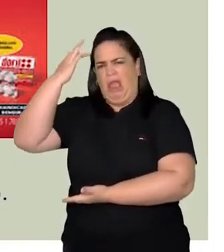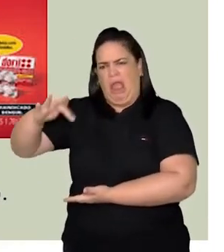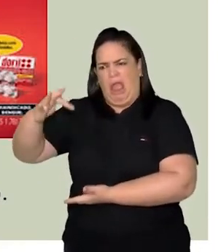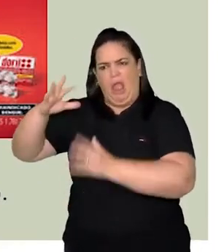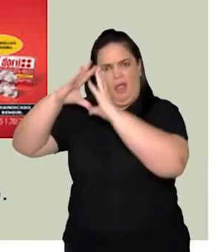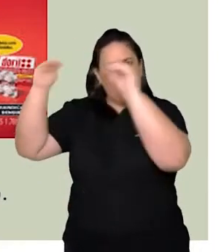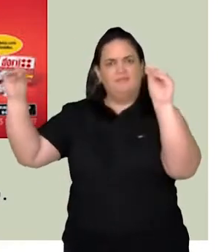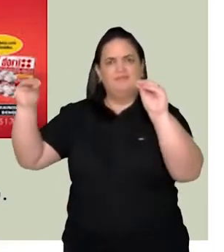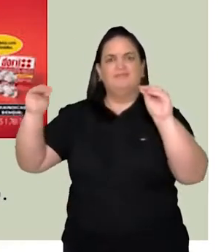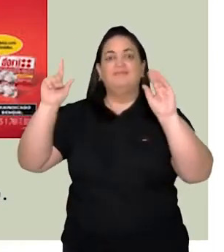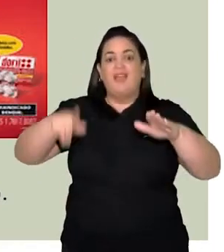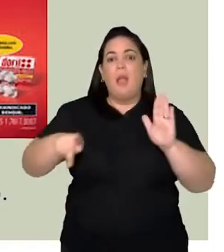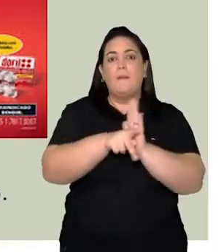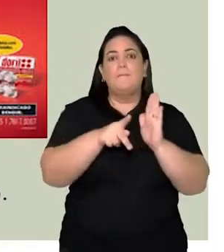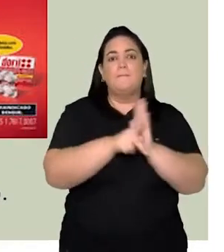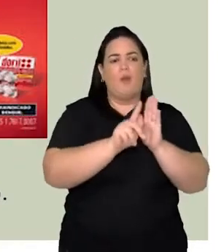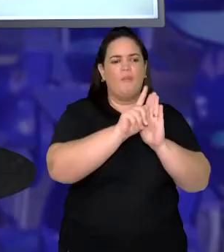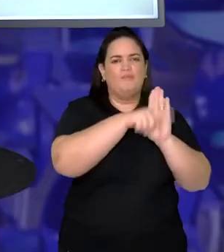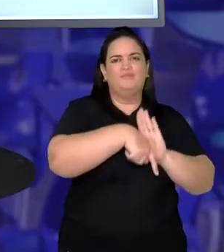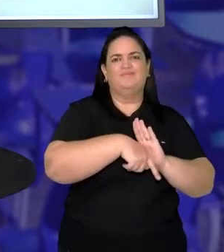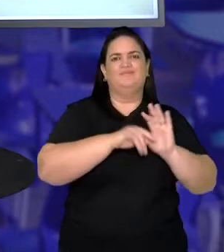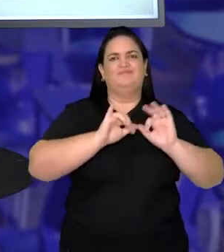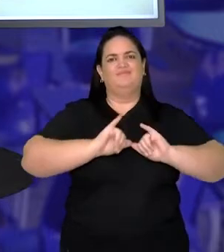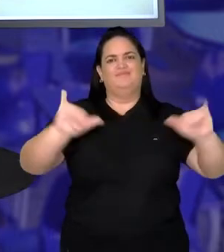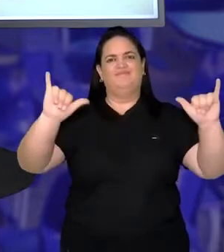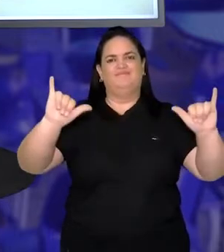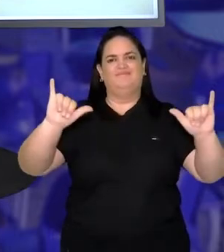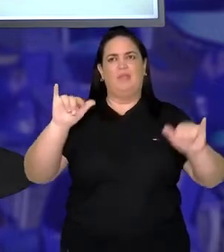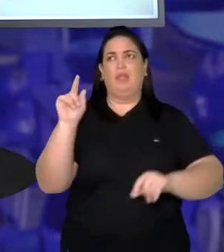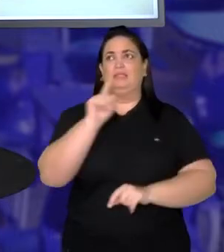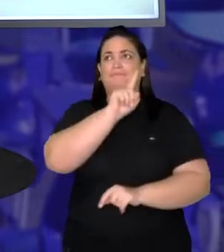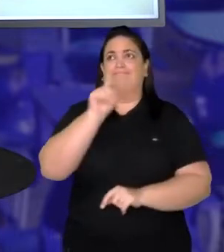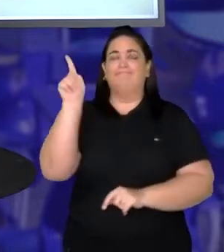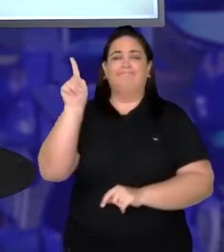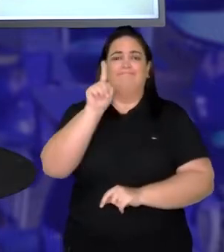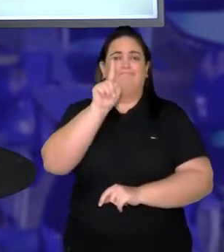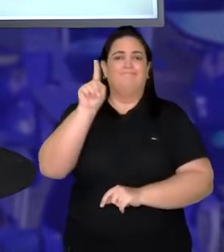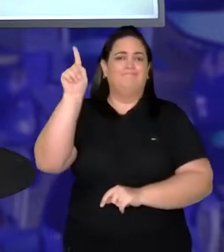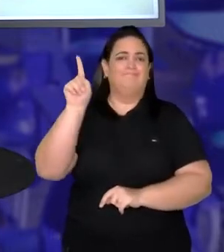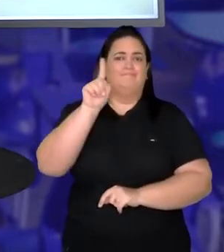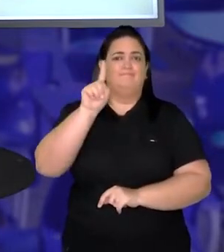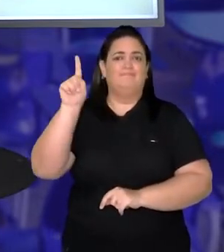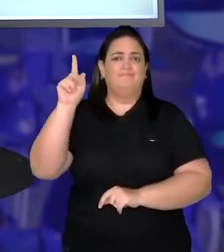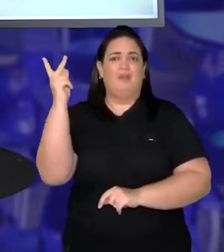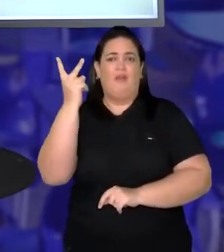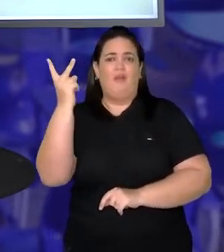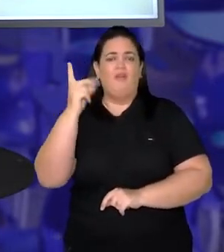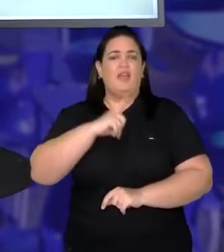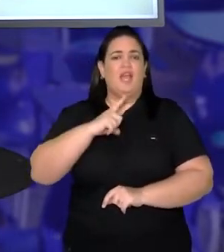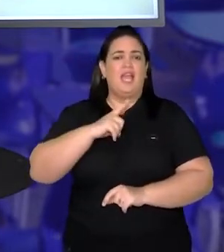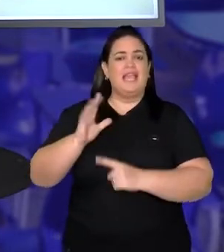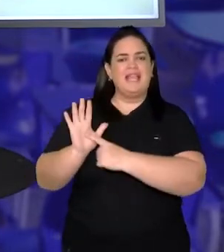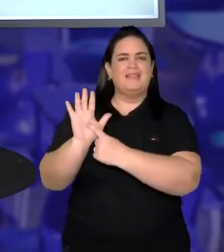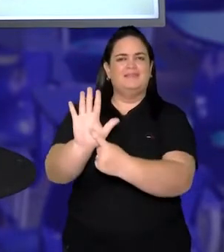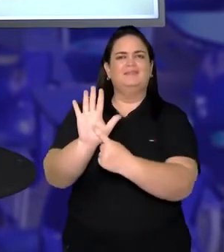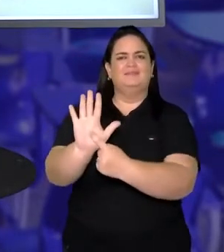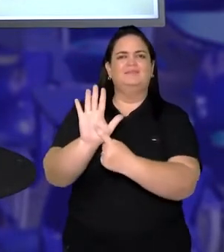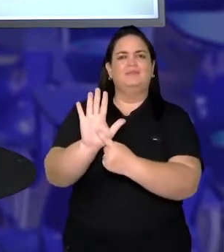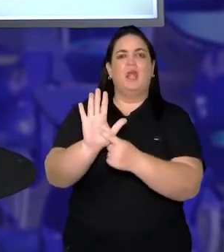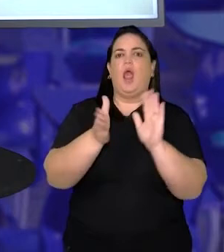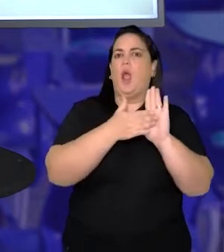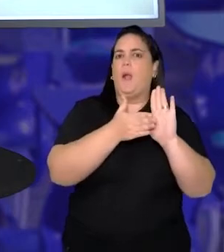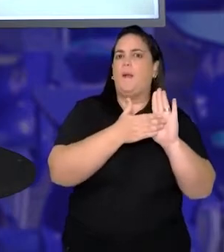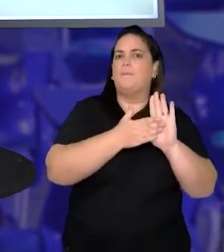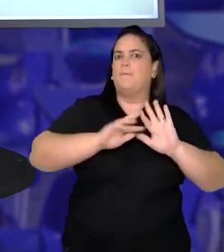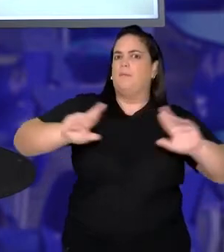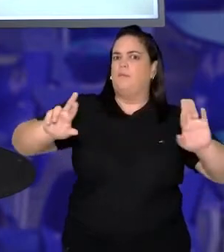se localizam no gênero anúncio, tá? Nesses dois casos aqui, são apresentados anúncios com